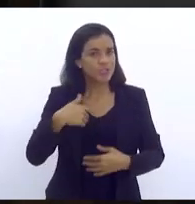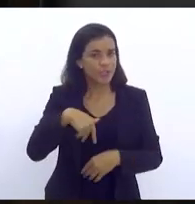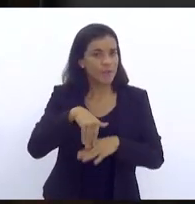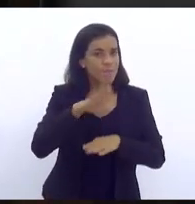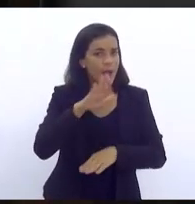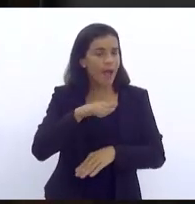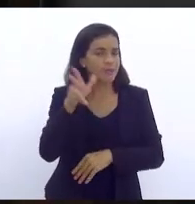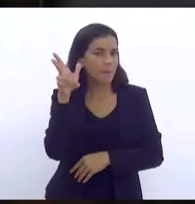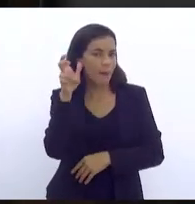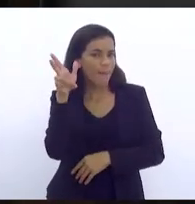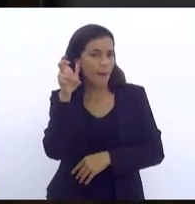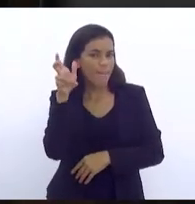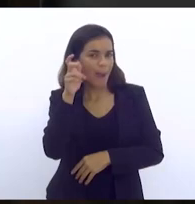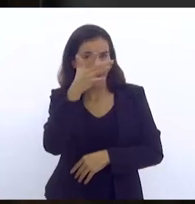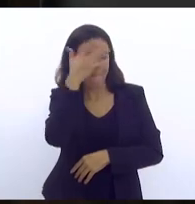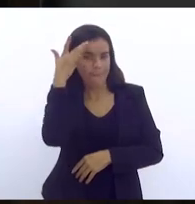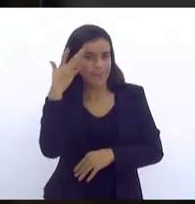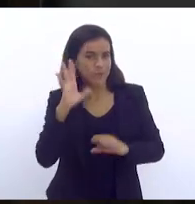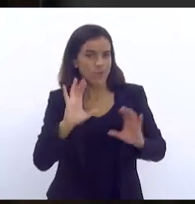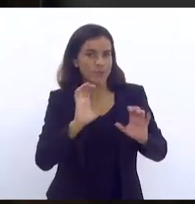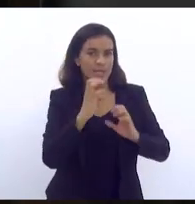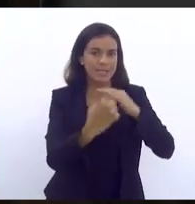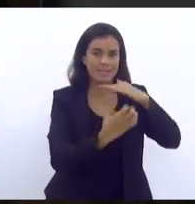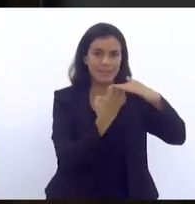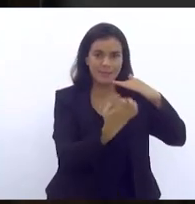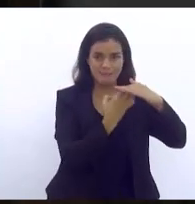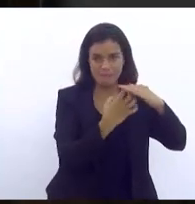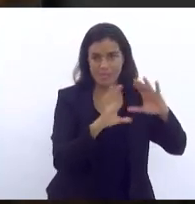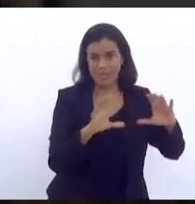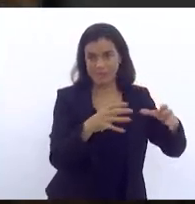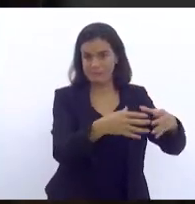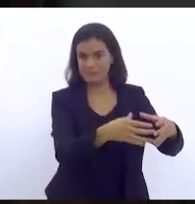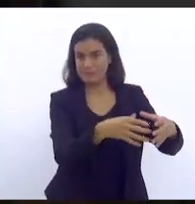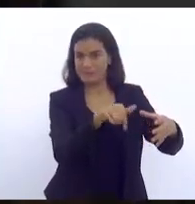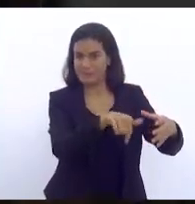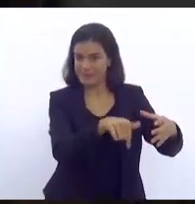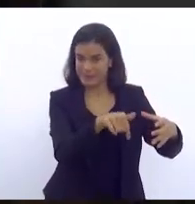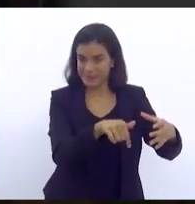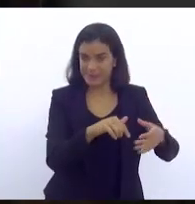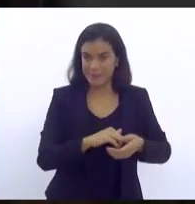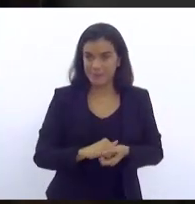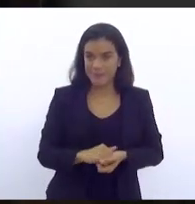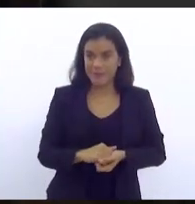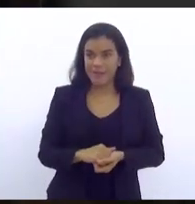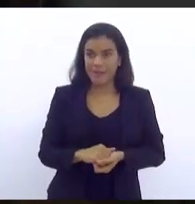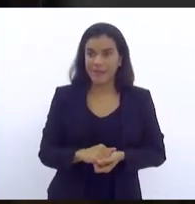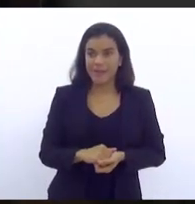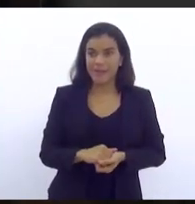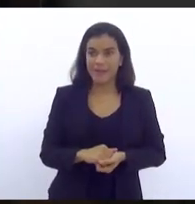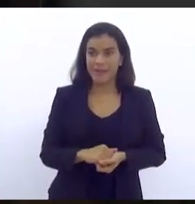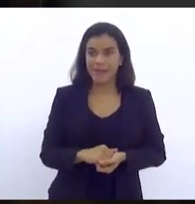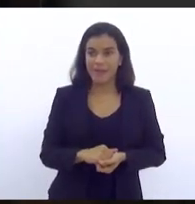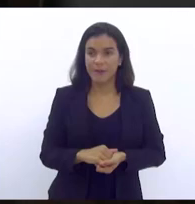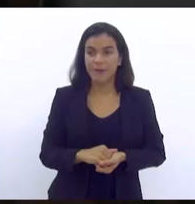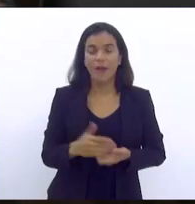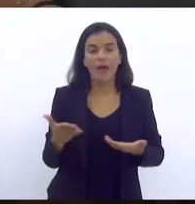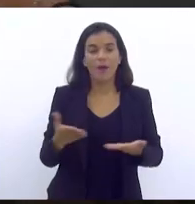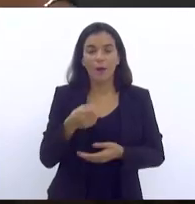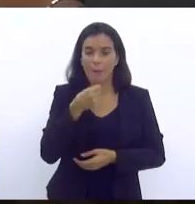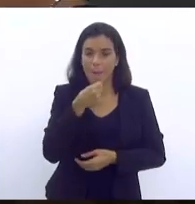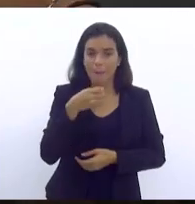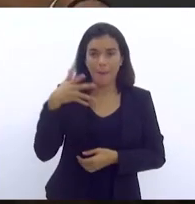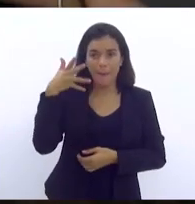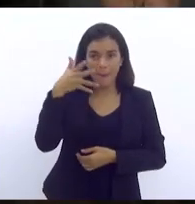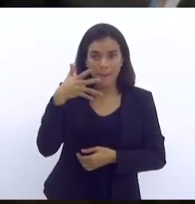partes envolvidas a alerge nesse processo é uma grande mediadora da situação eh passarei a palavra